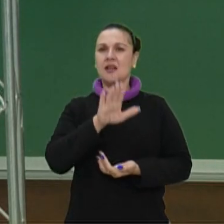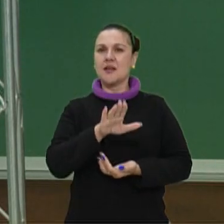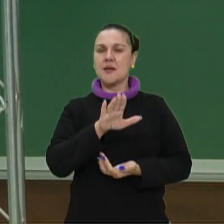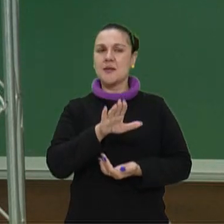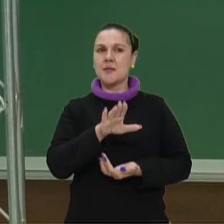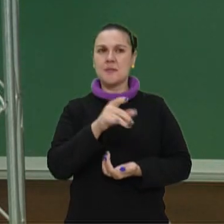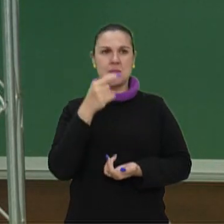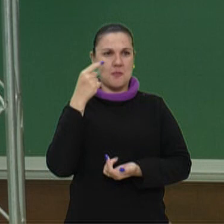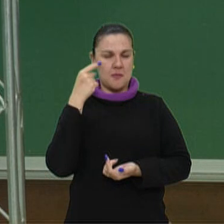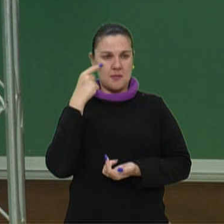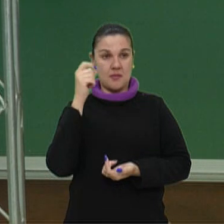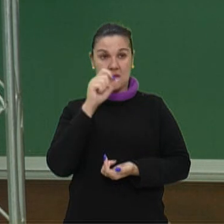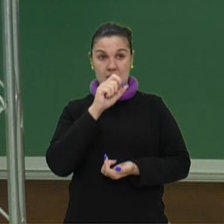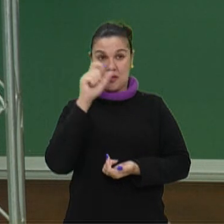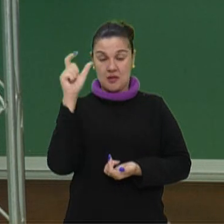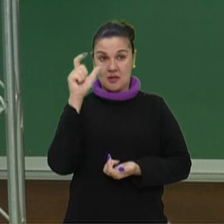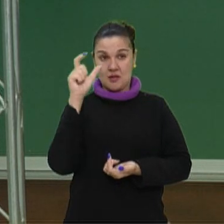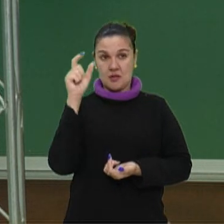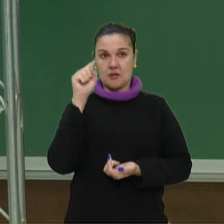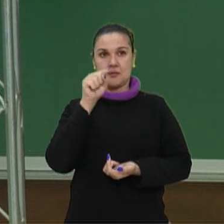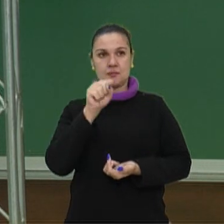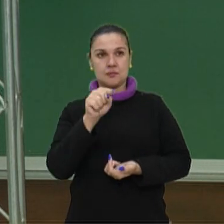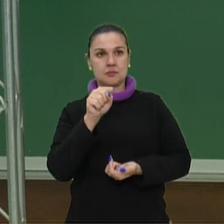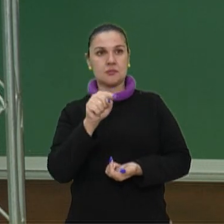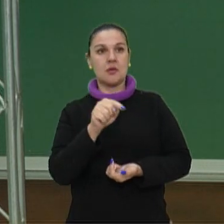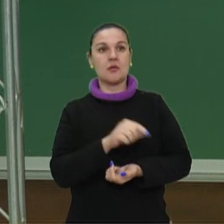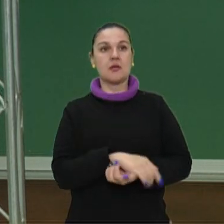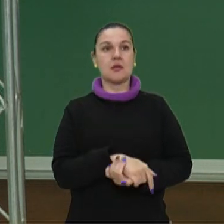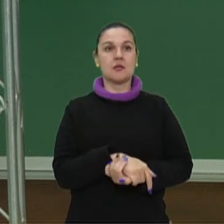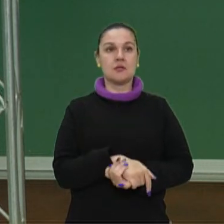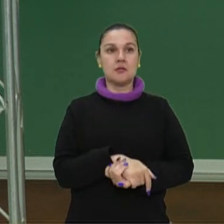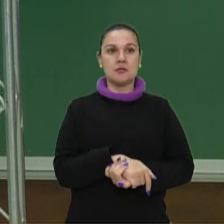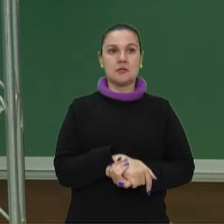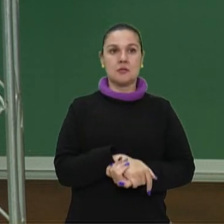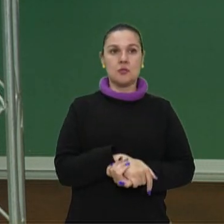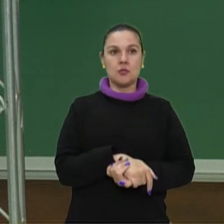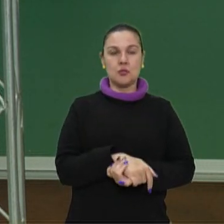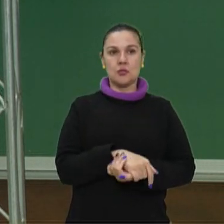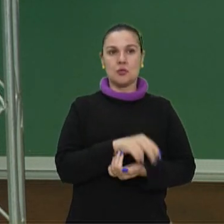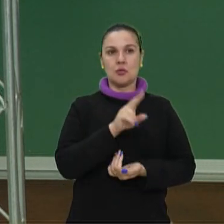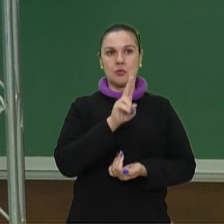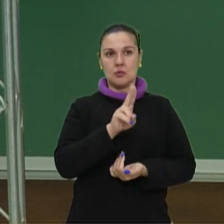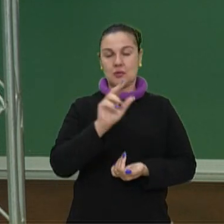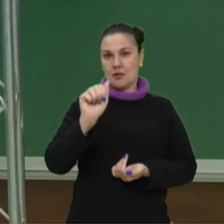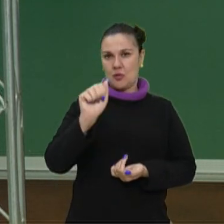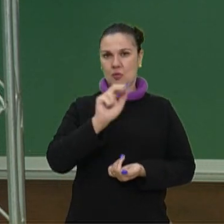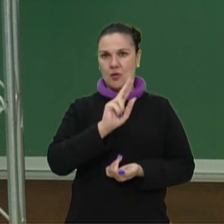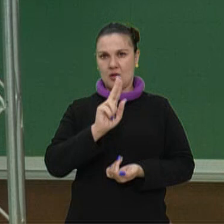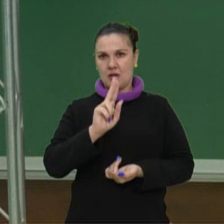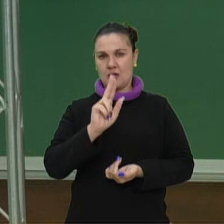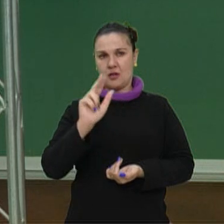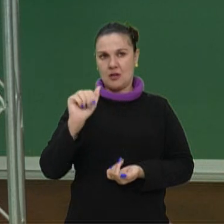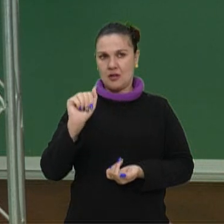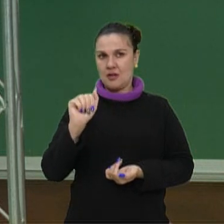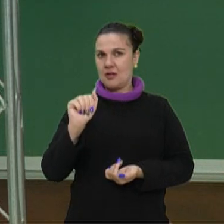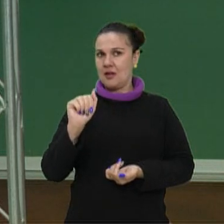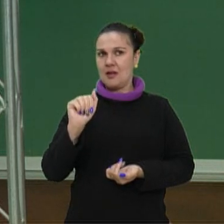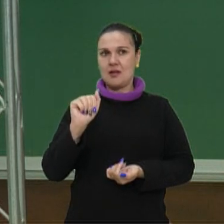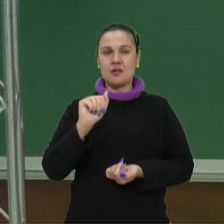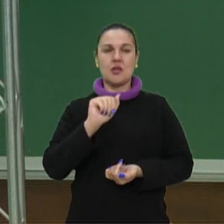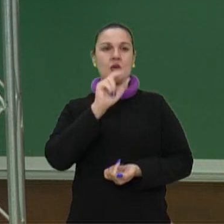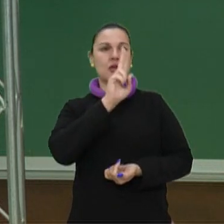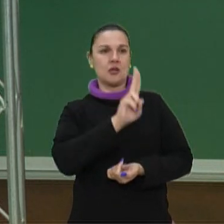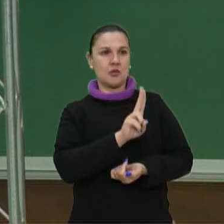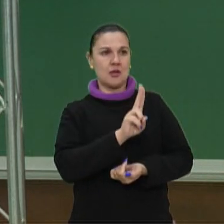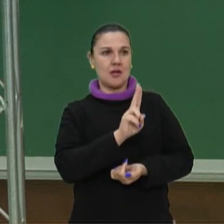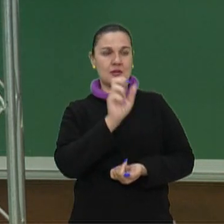né, é bom colocar o seguinte, que eu coloquei 6 UA. Né? O A